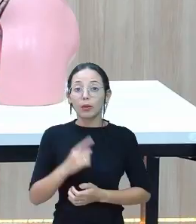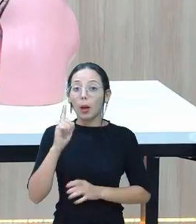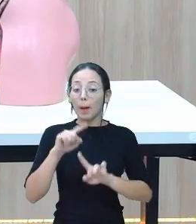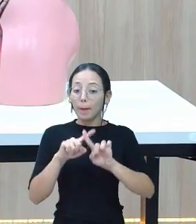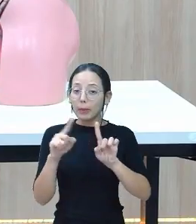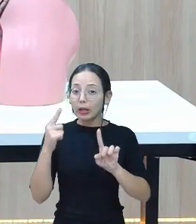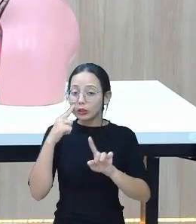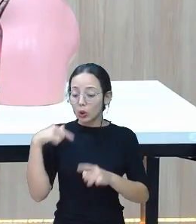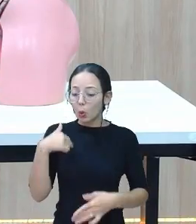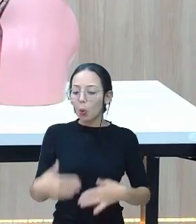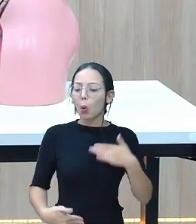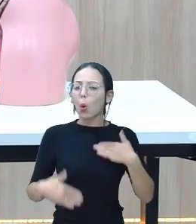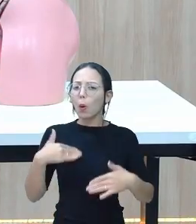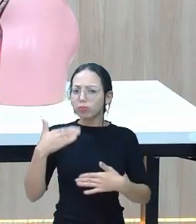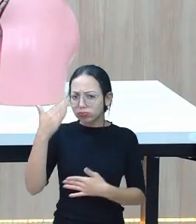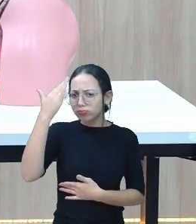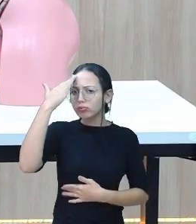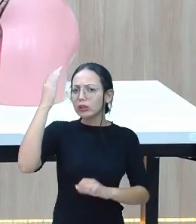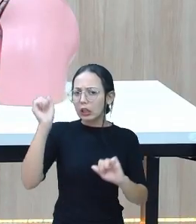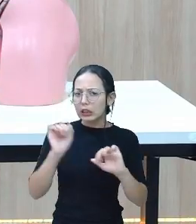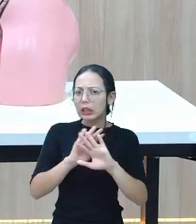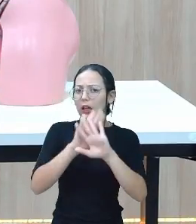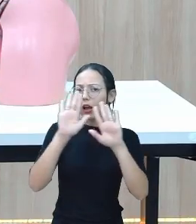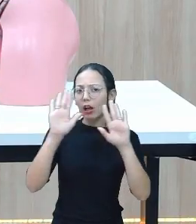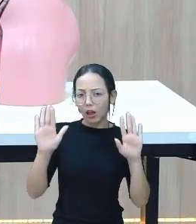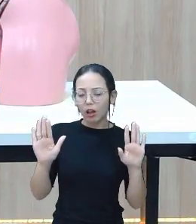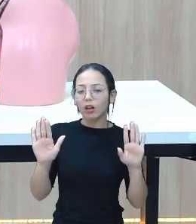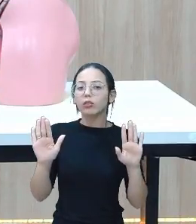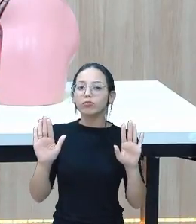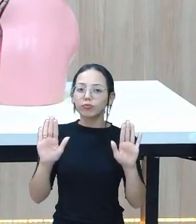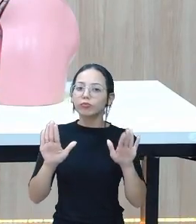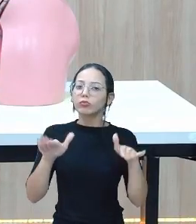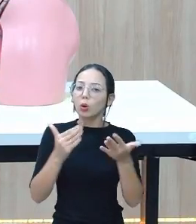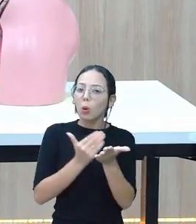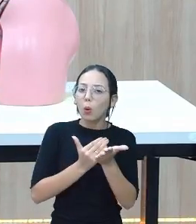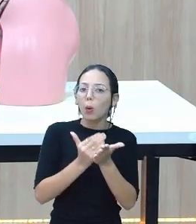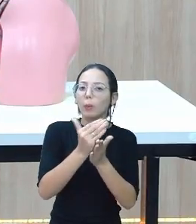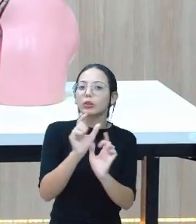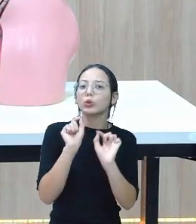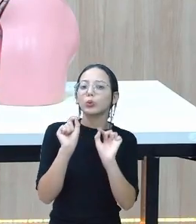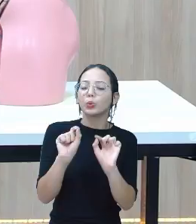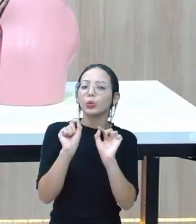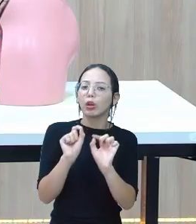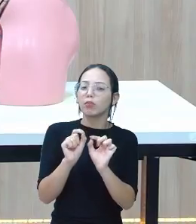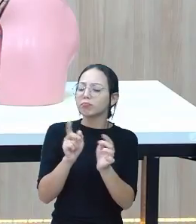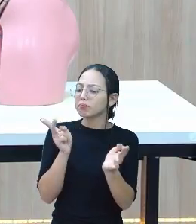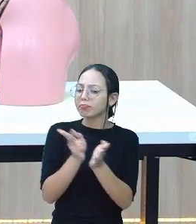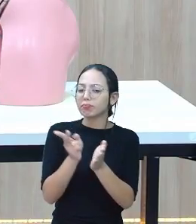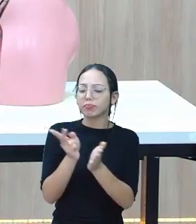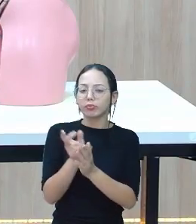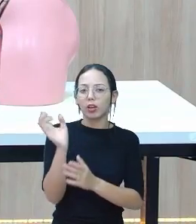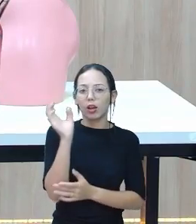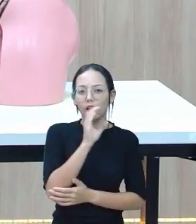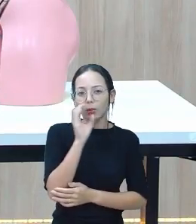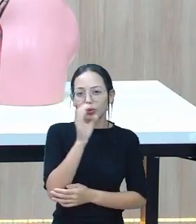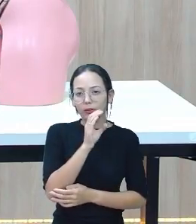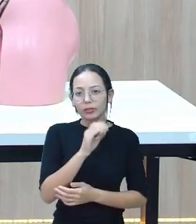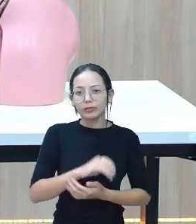nosso organismo, ele entende isso. Então, a informação vai e ele começa a funcionar rapidamente.